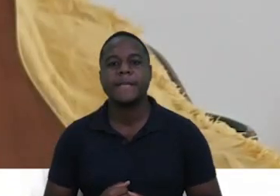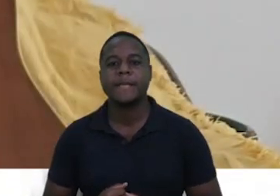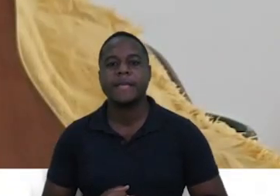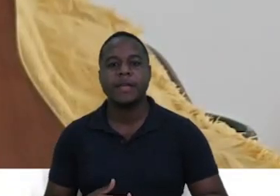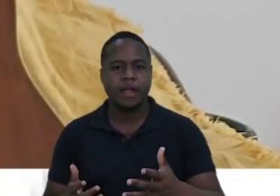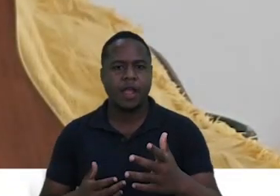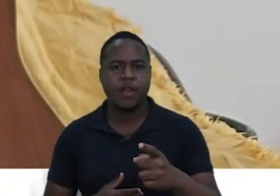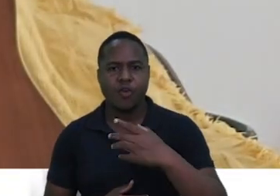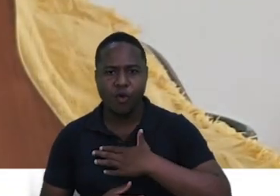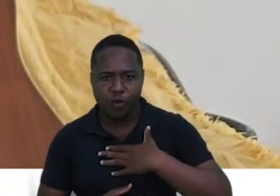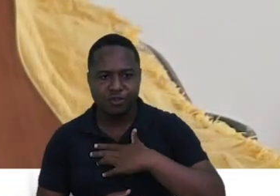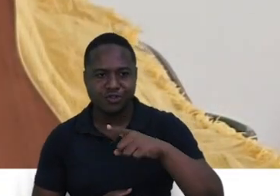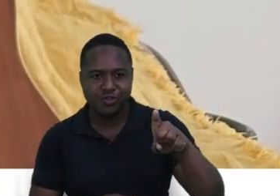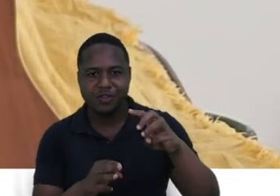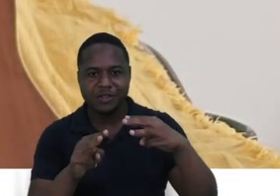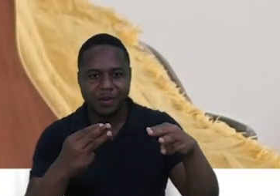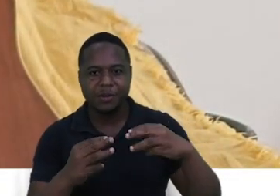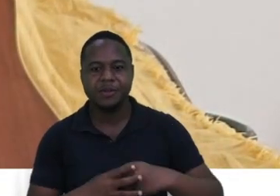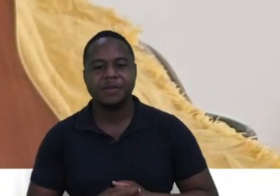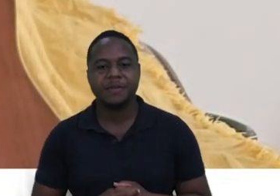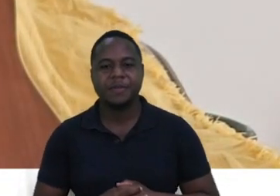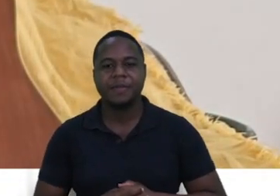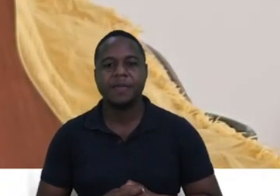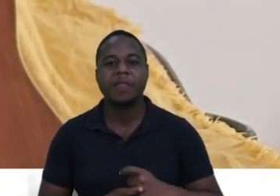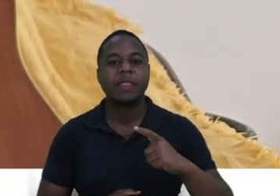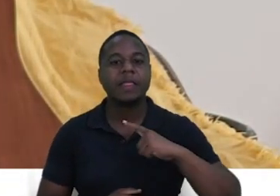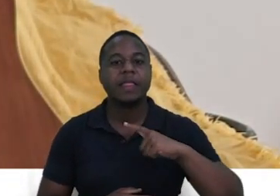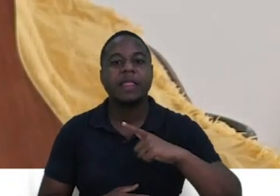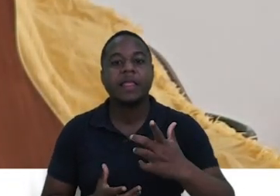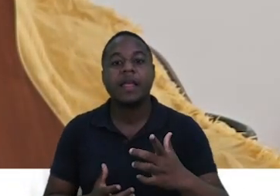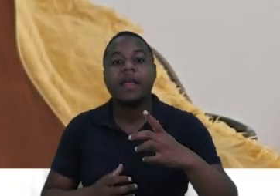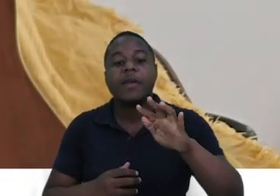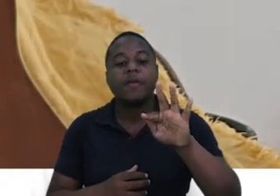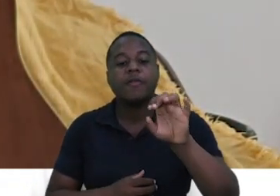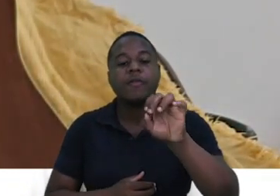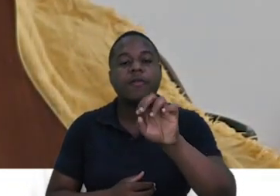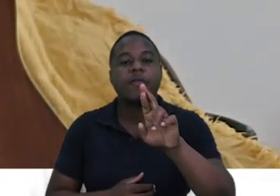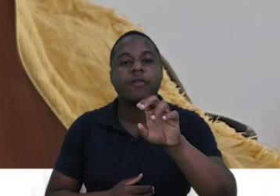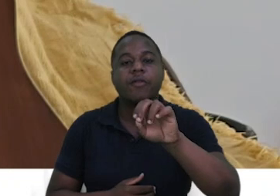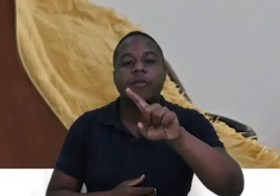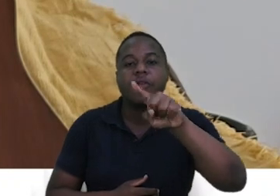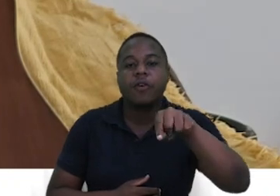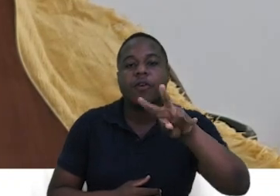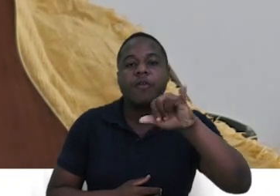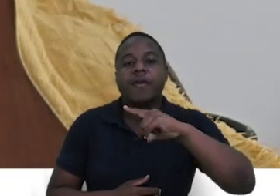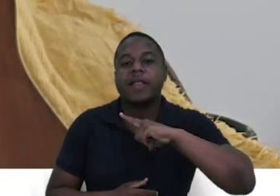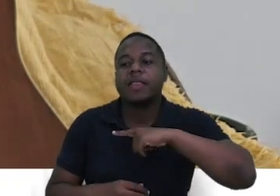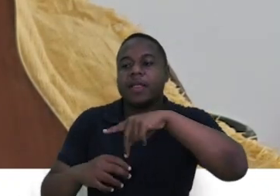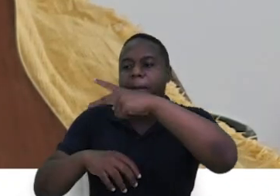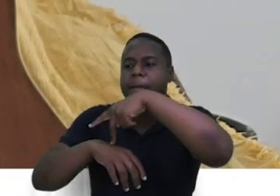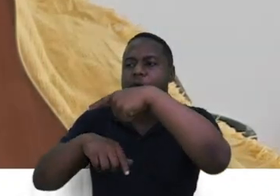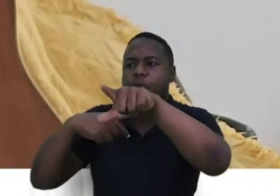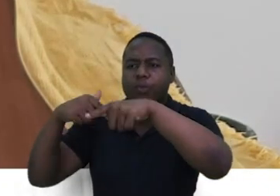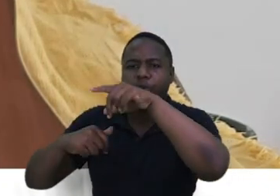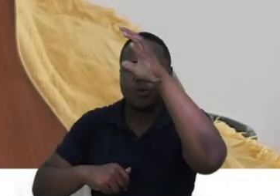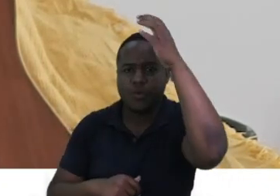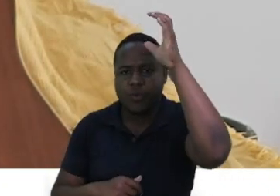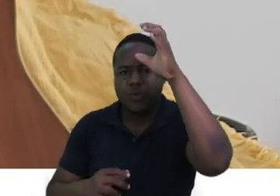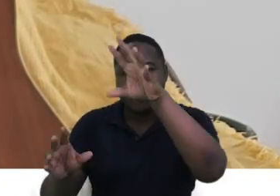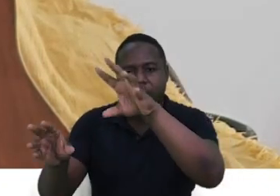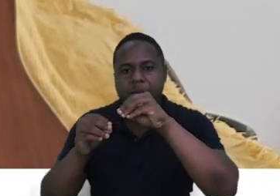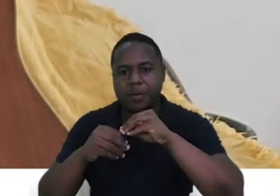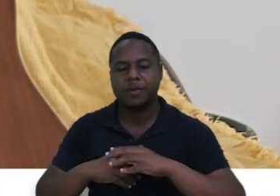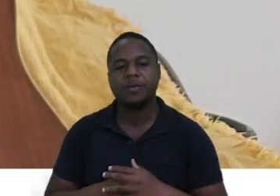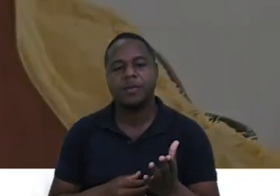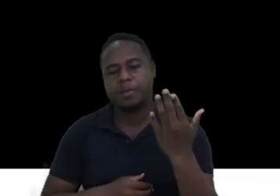E aí, gostaram dessa música? Essa música mostra um pouquinho como a internacionalização do forró ela vai acontecendo e ela acontece no mundo como um todo. Me acompanha para